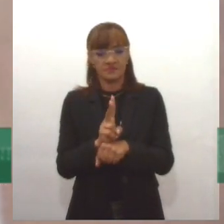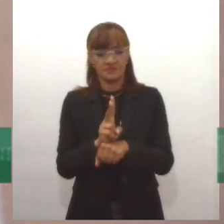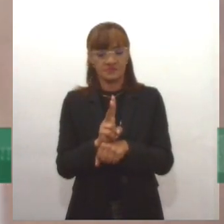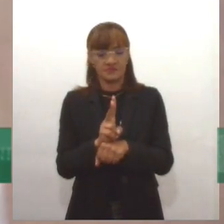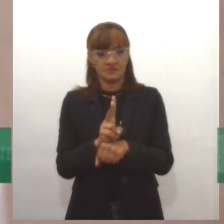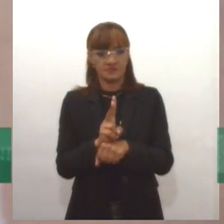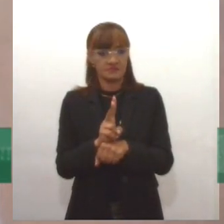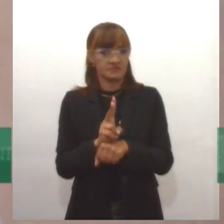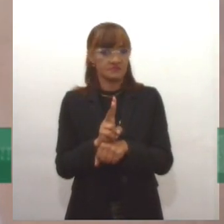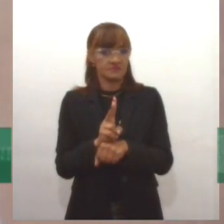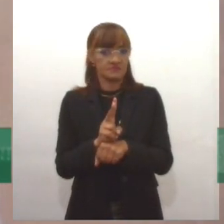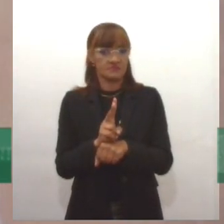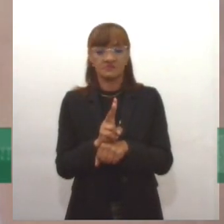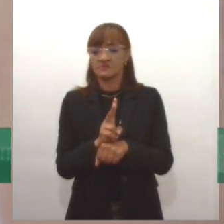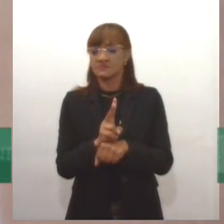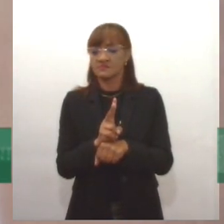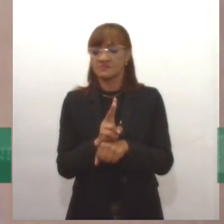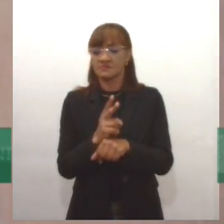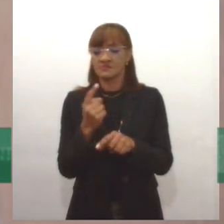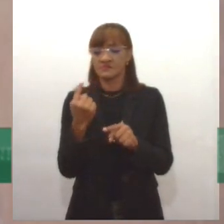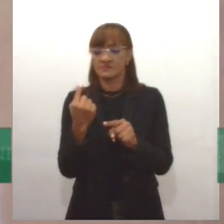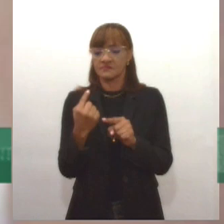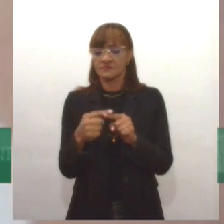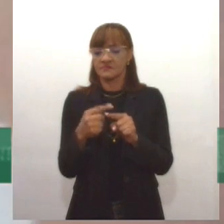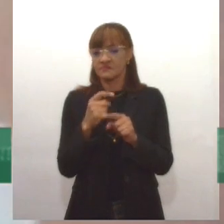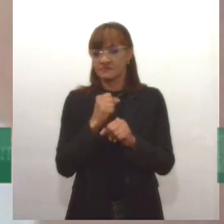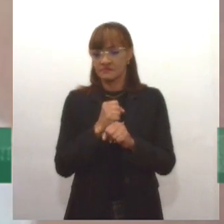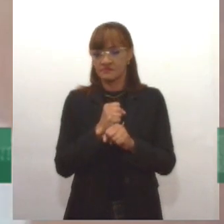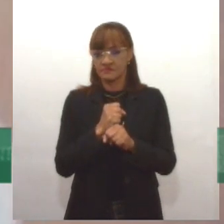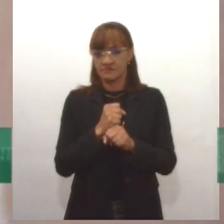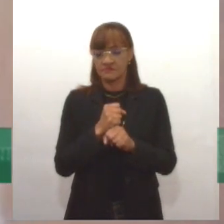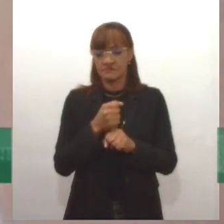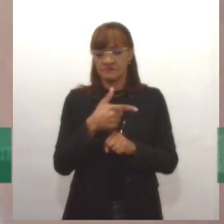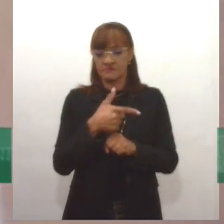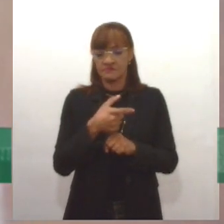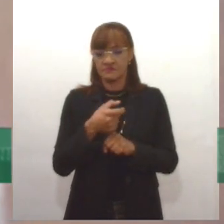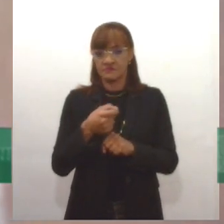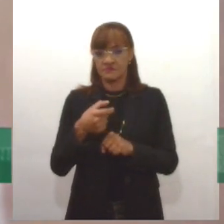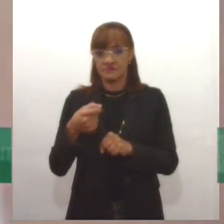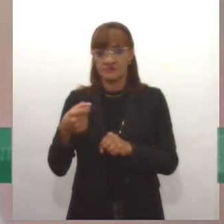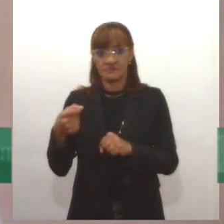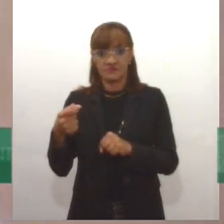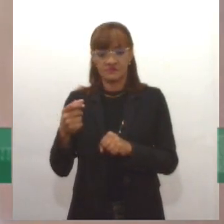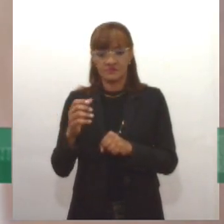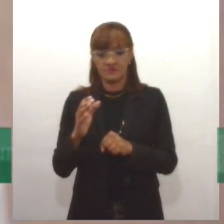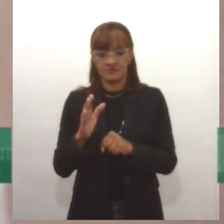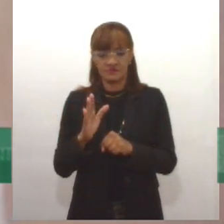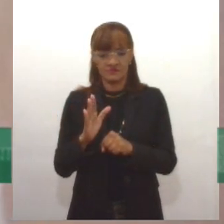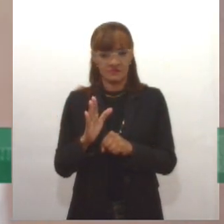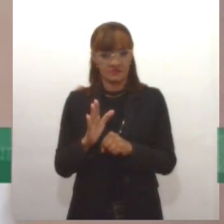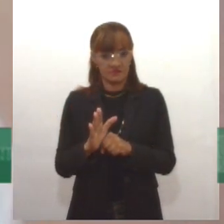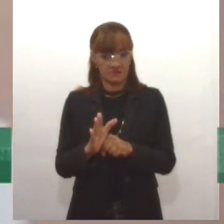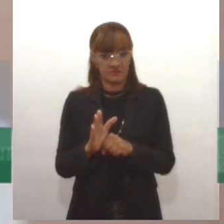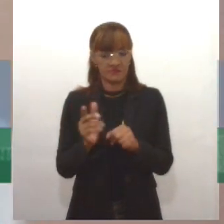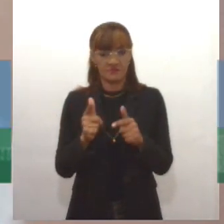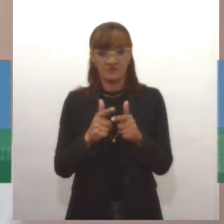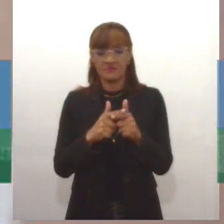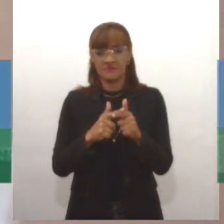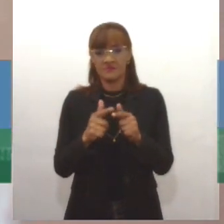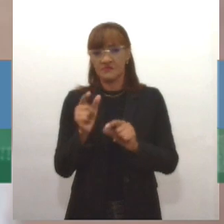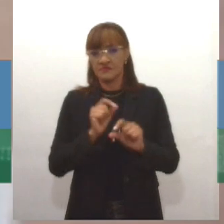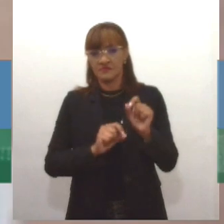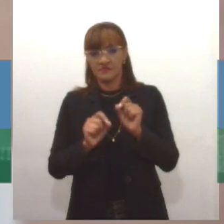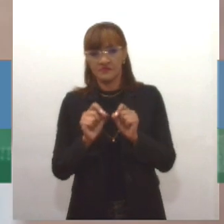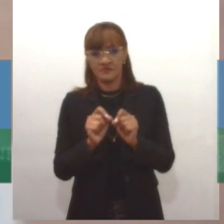porque em 2000 ela fez uma quebra estrutural, né? Então, nós tivemos aí uma mudança